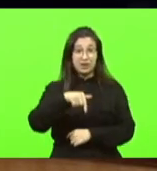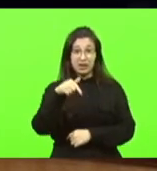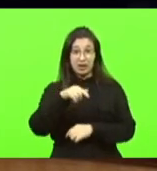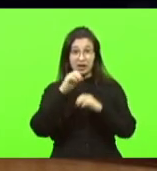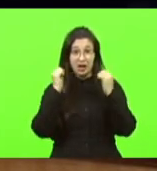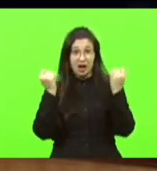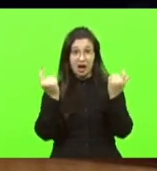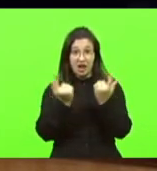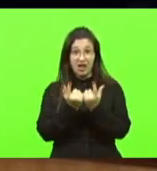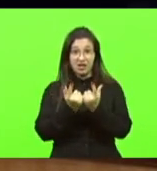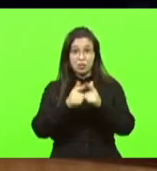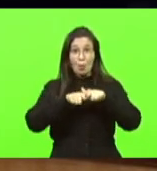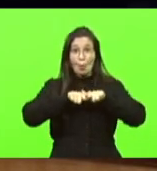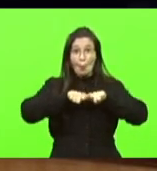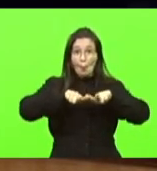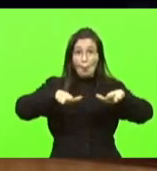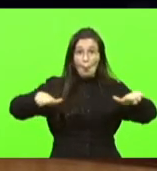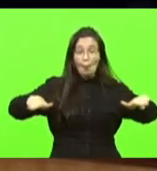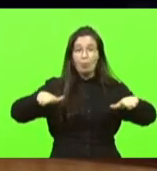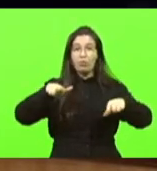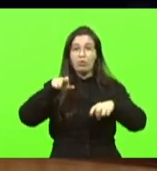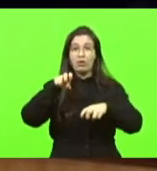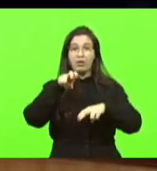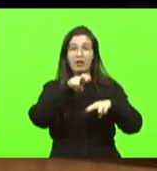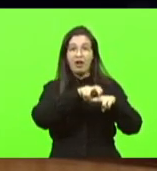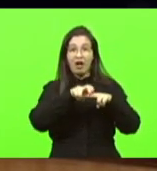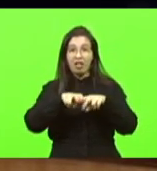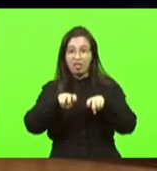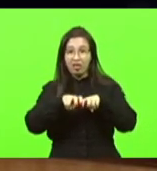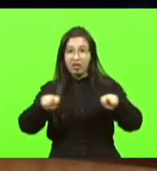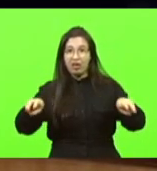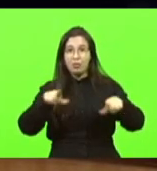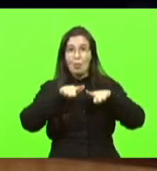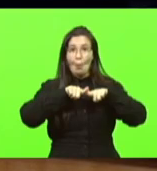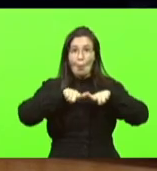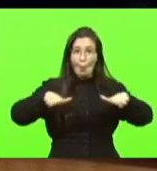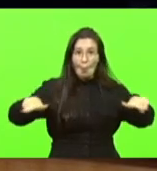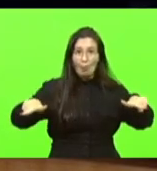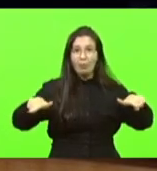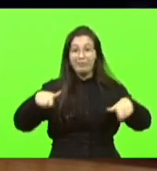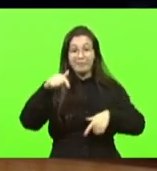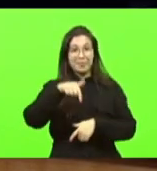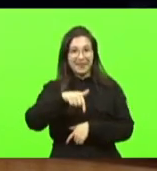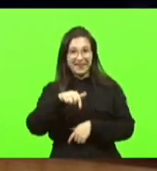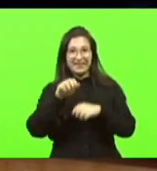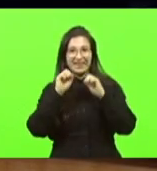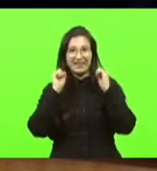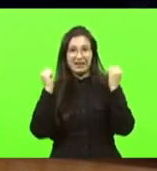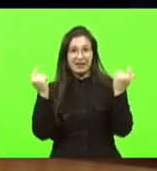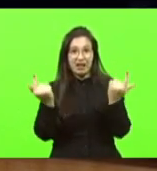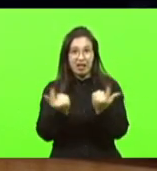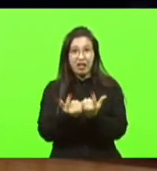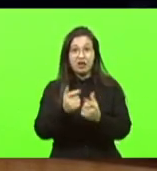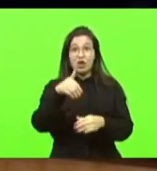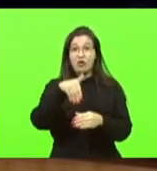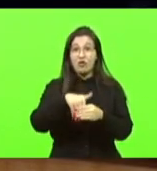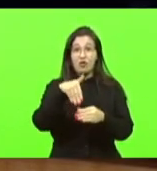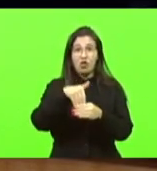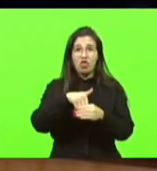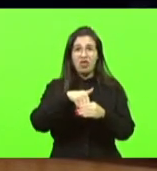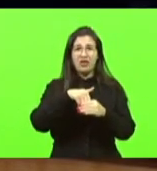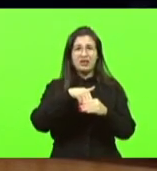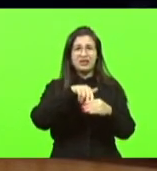com as cadeiras vazias e nós aqui neste plenário Voltamos uma